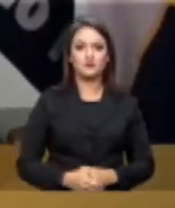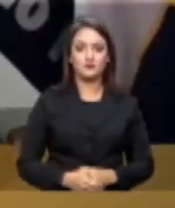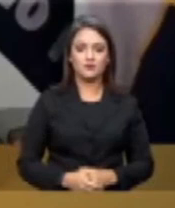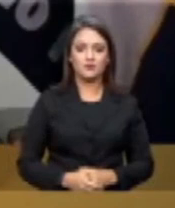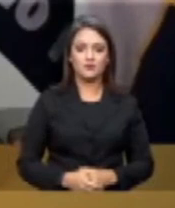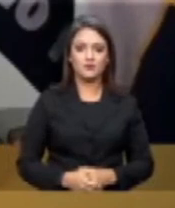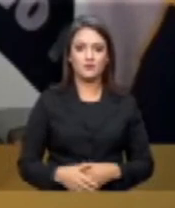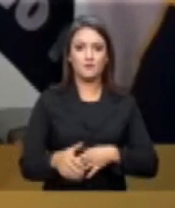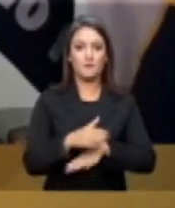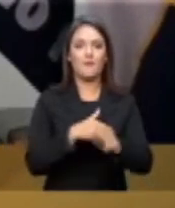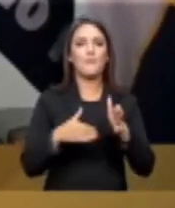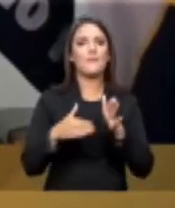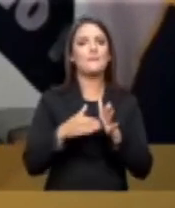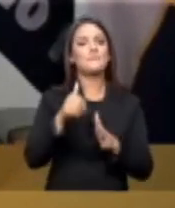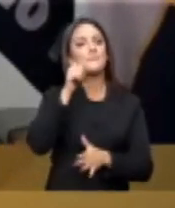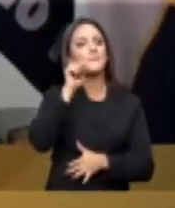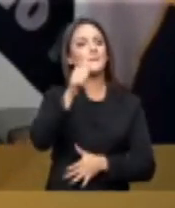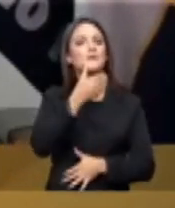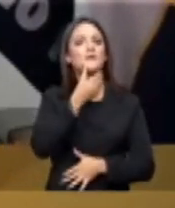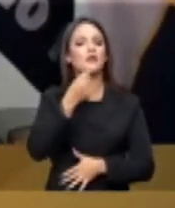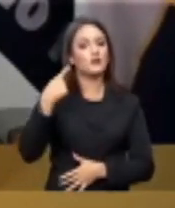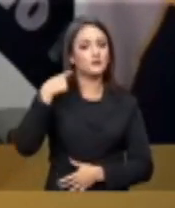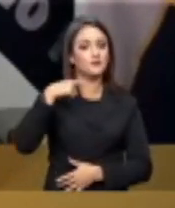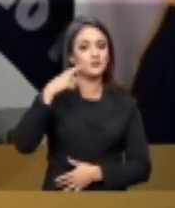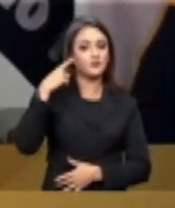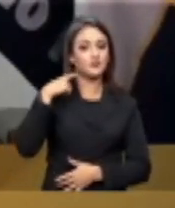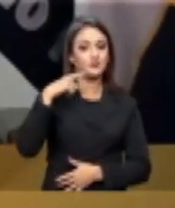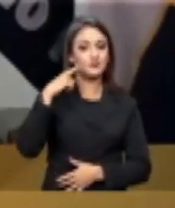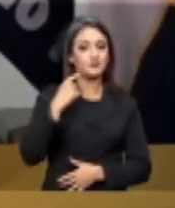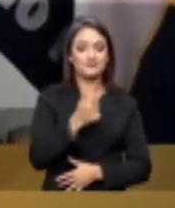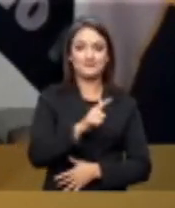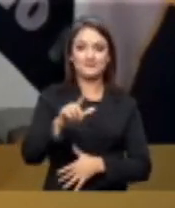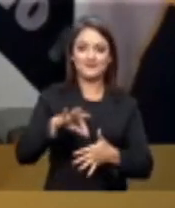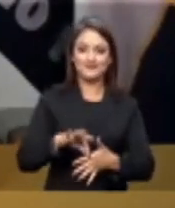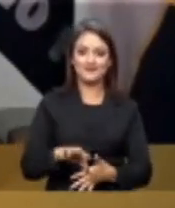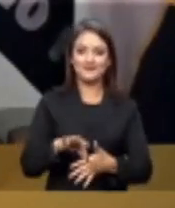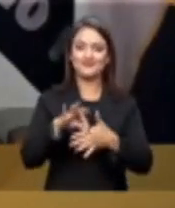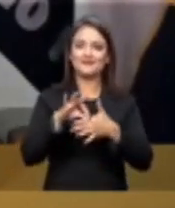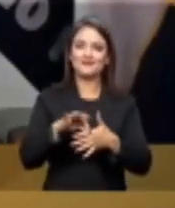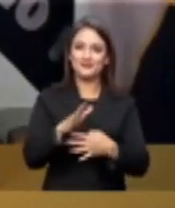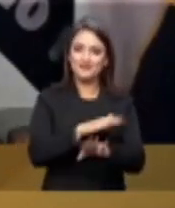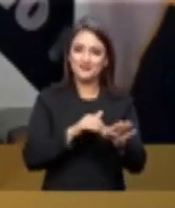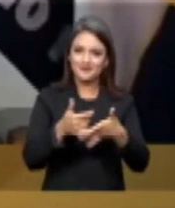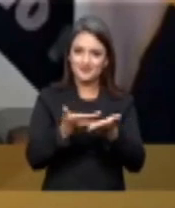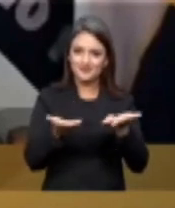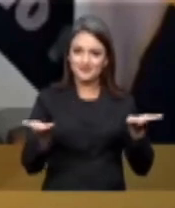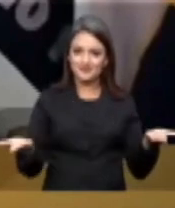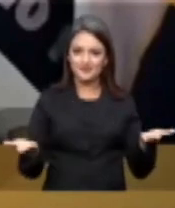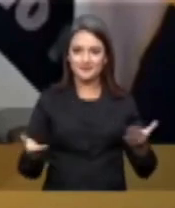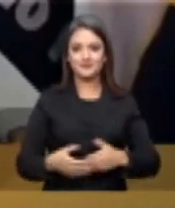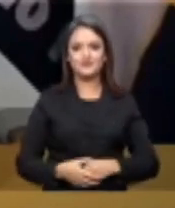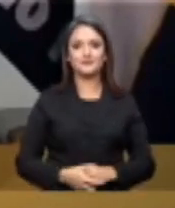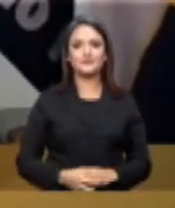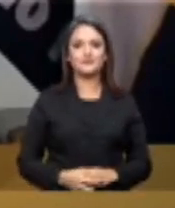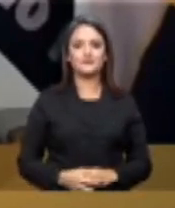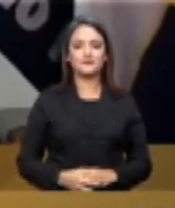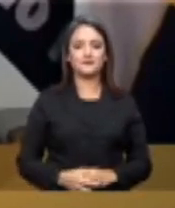os advogados e advogadas e demais autoridades, minhas senhoras e meus senhores.